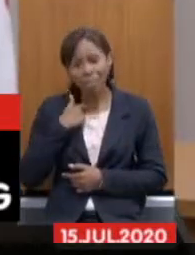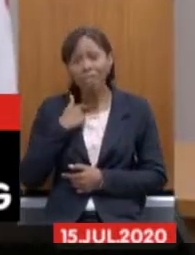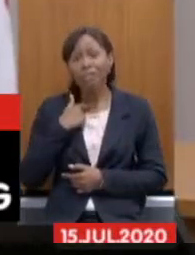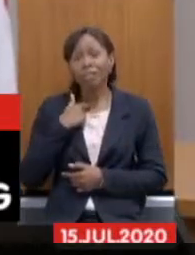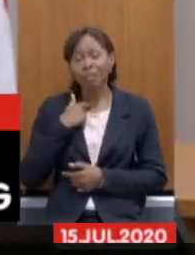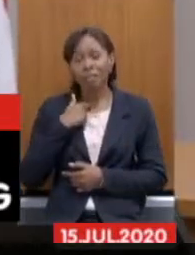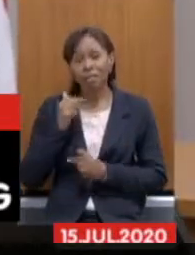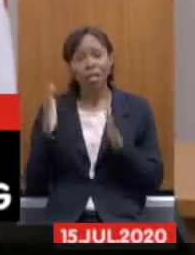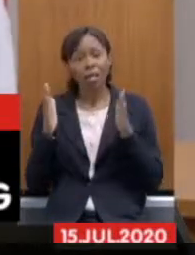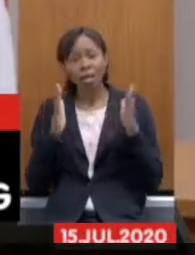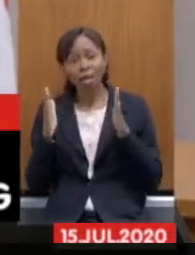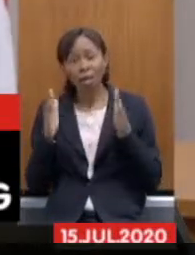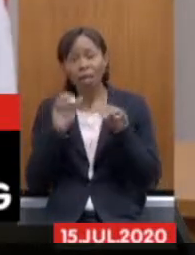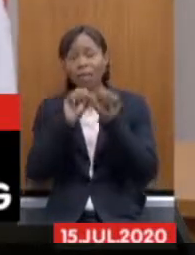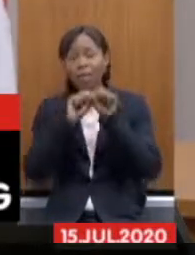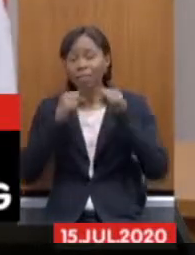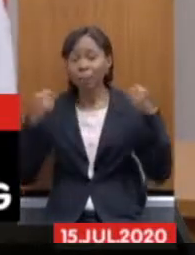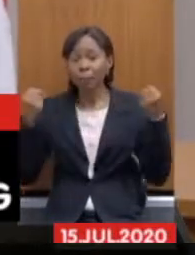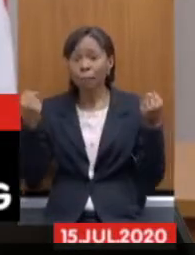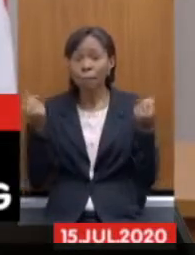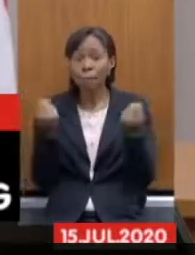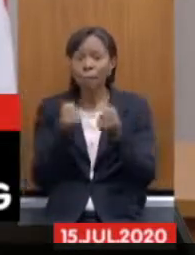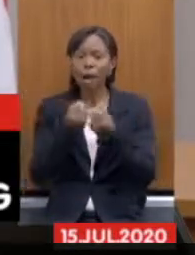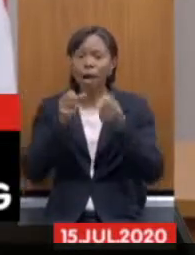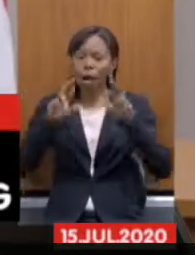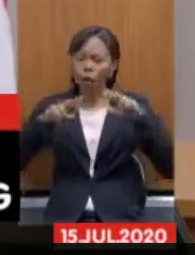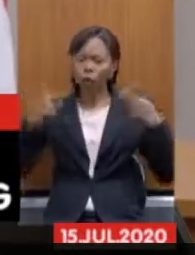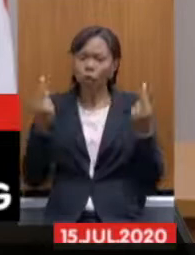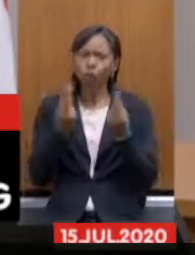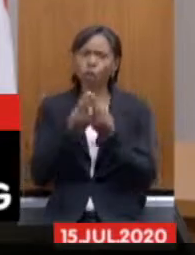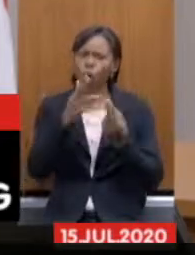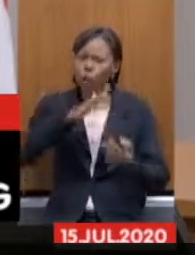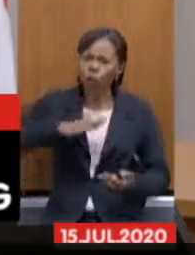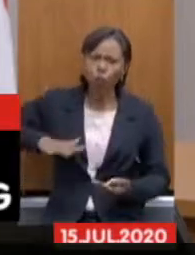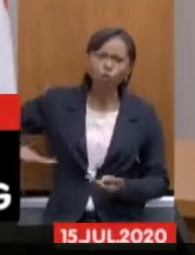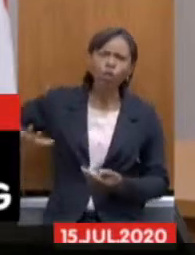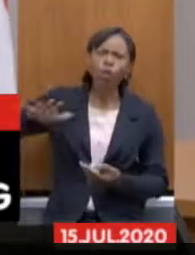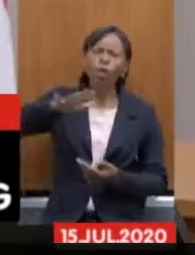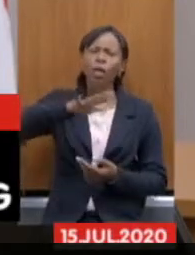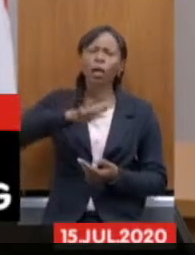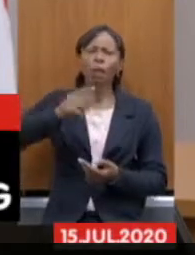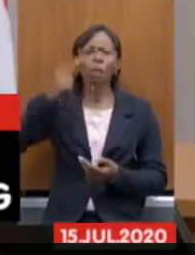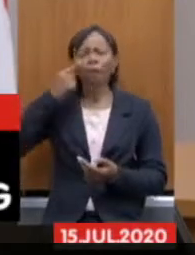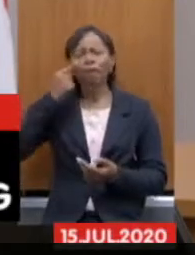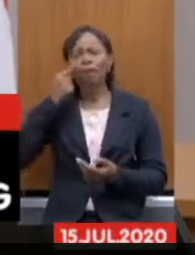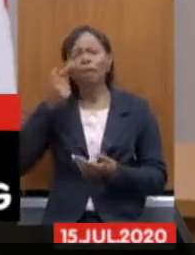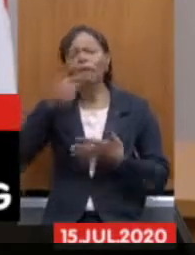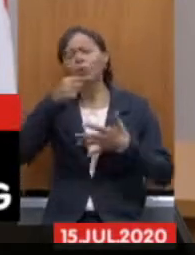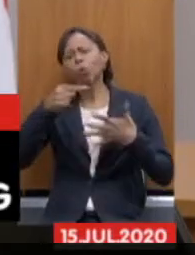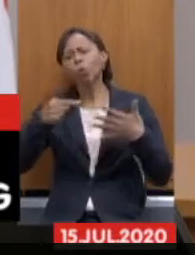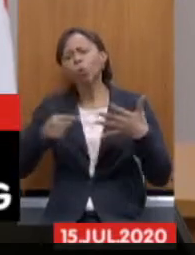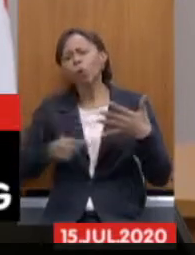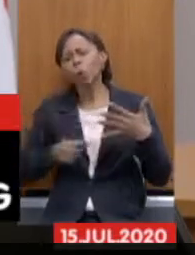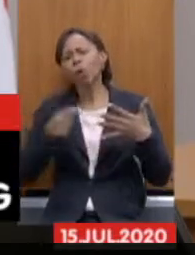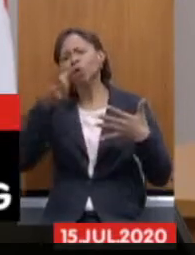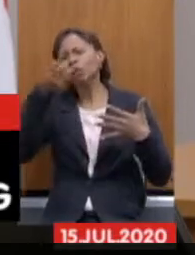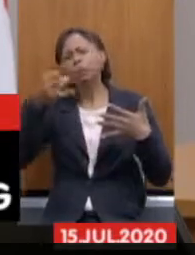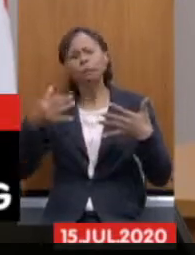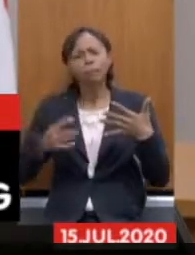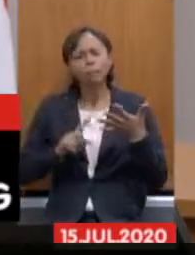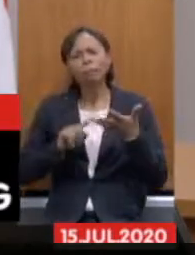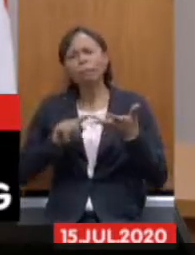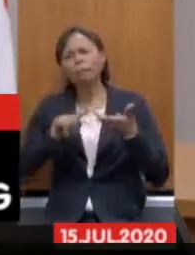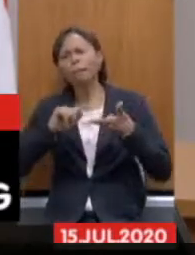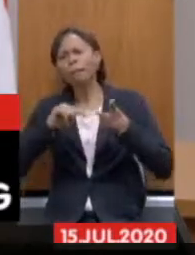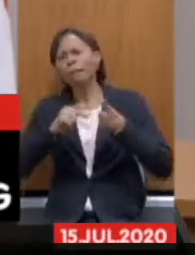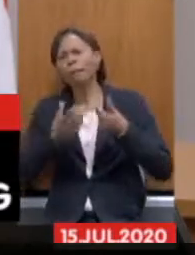feito uma assembleia-geral para saber quais pontos a gente iria rechaçar mas eu